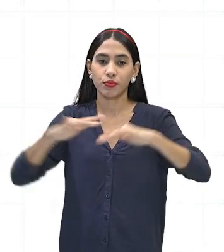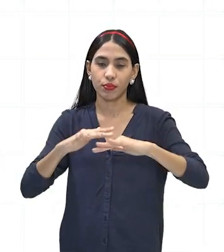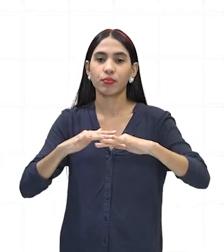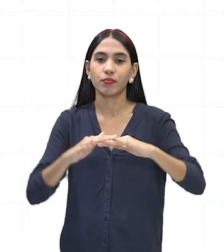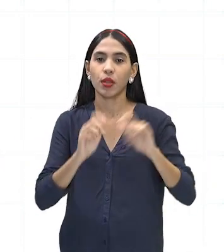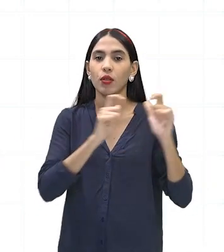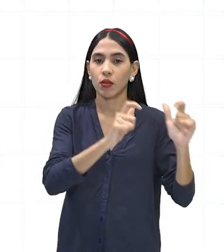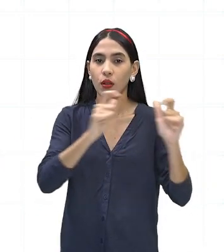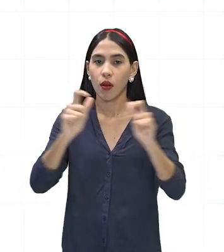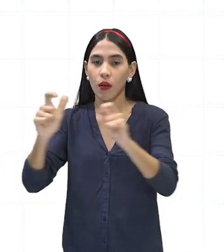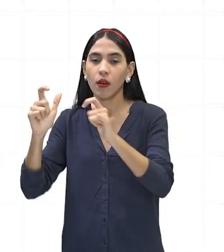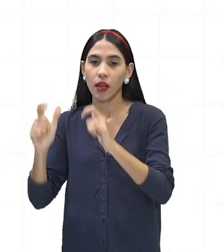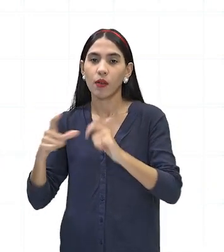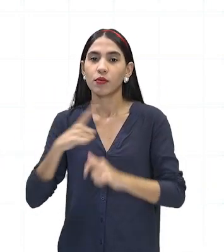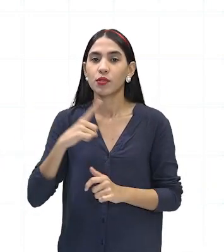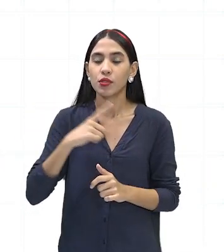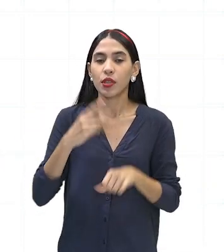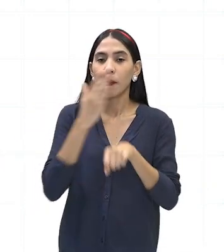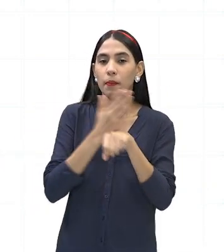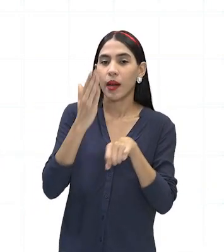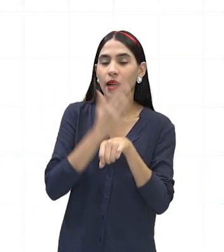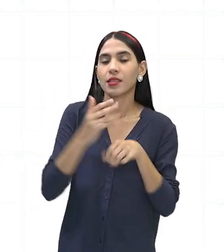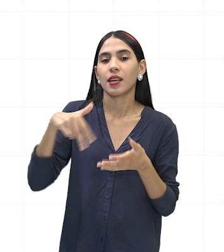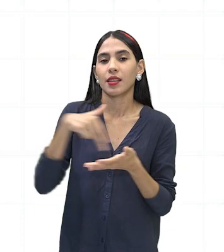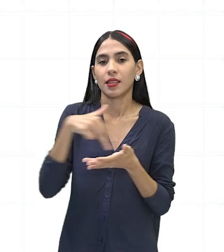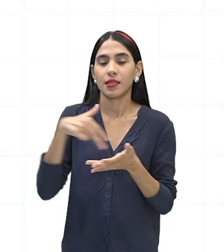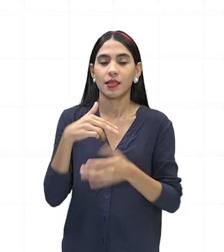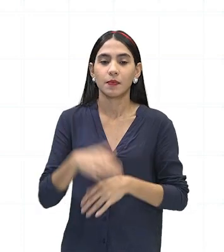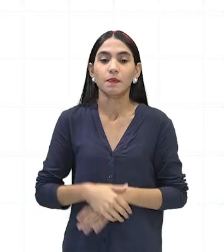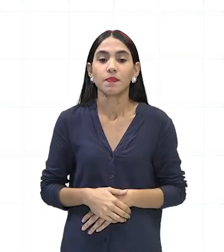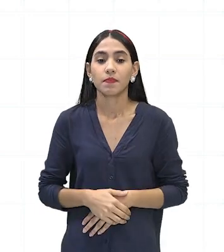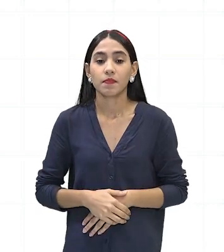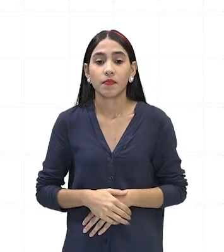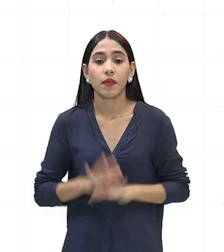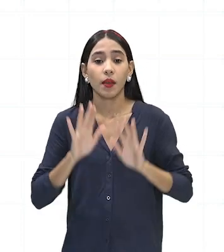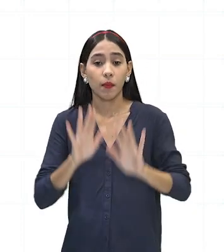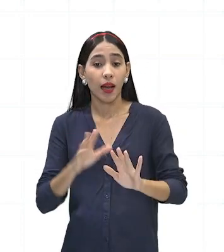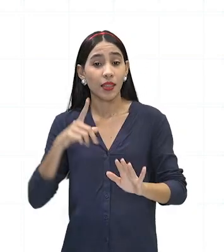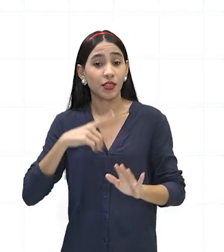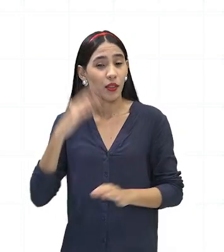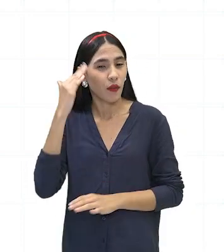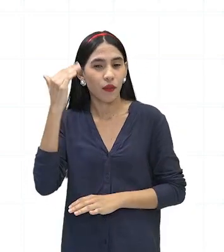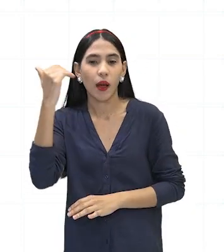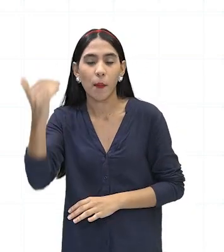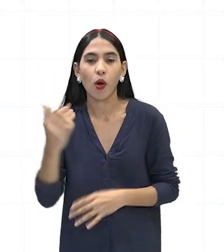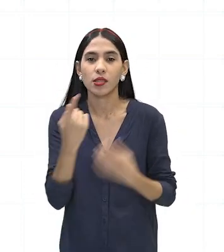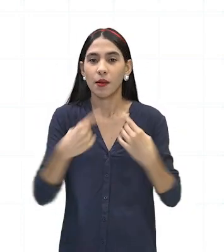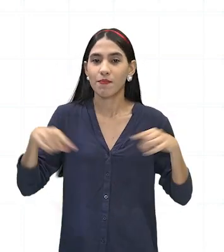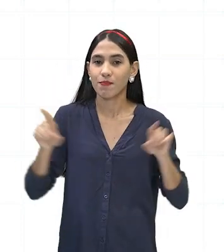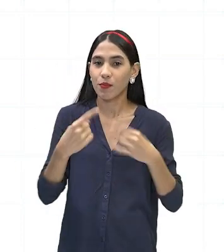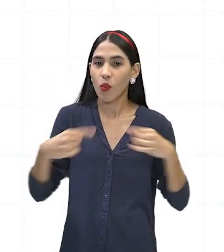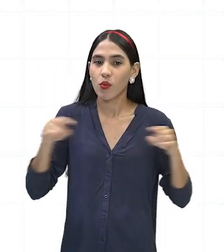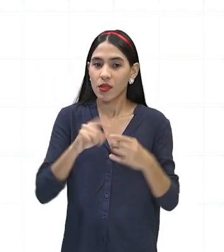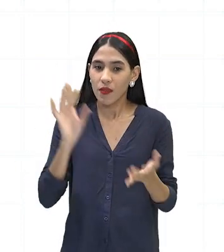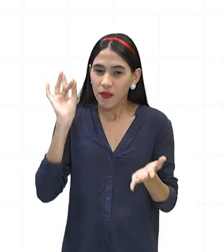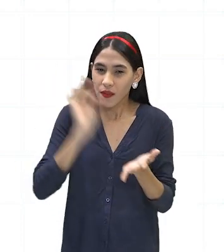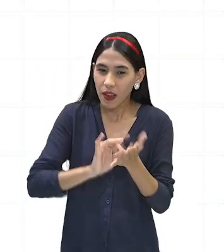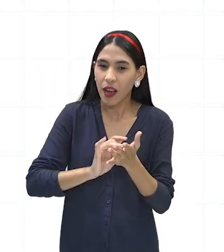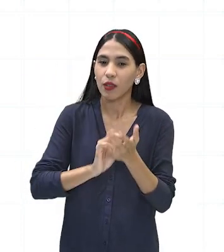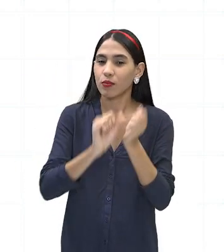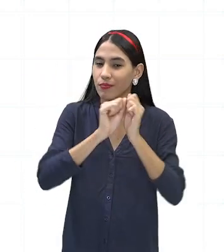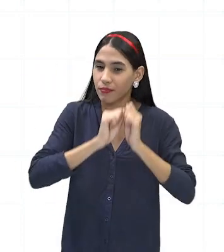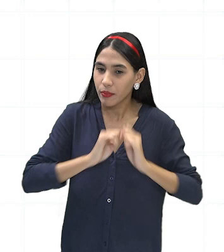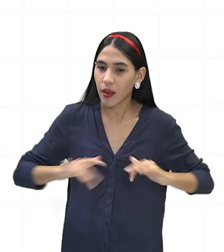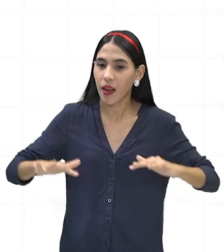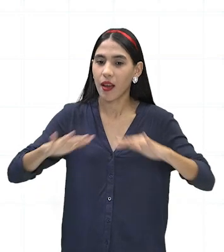locais onde existia essa prática, essa dança. Mas, apesar do sucesso dessas composições, o que realmente